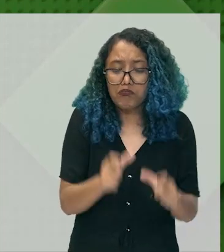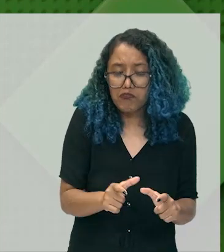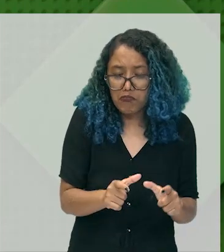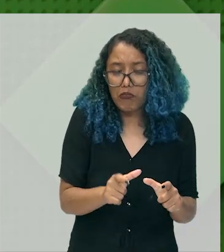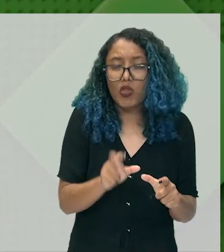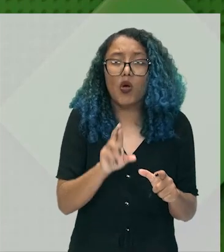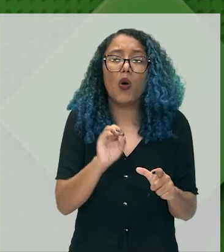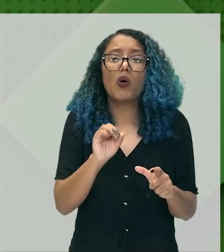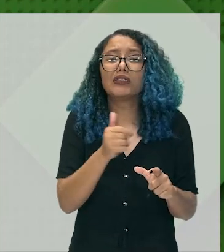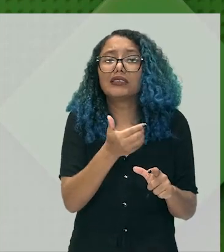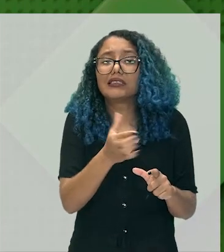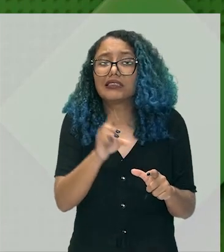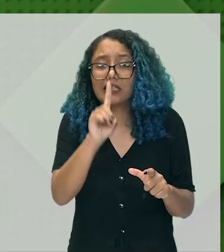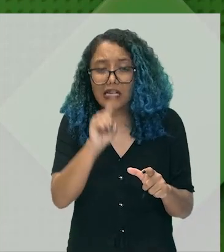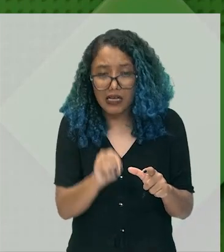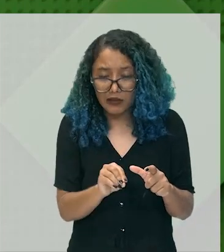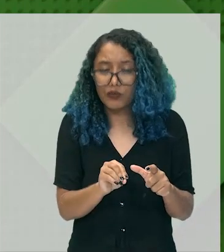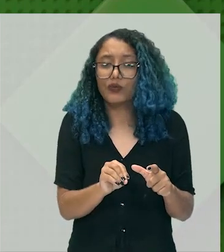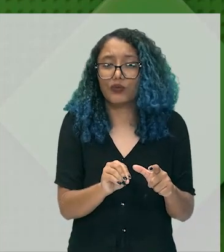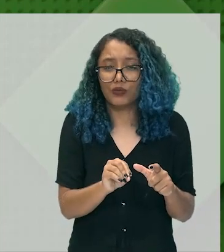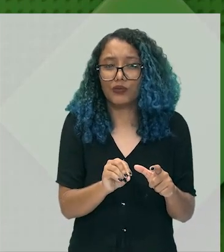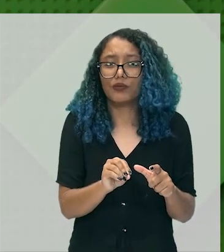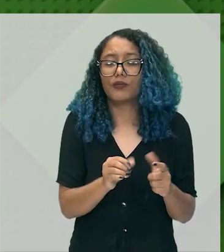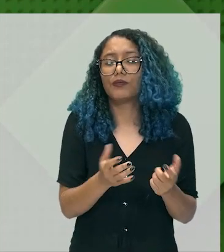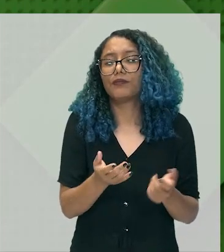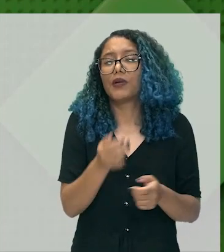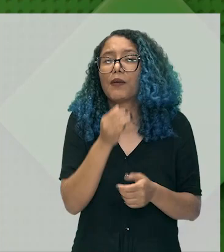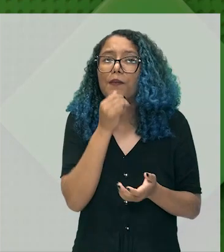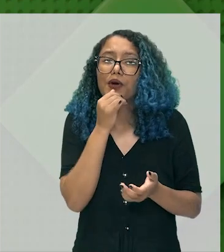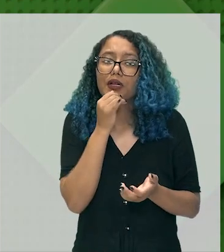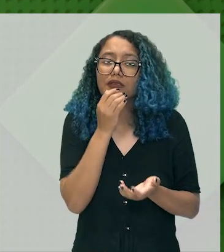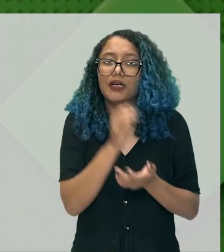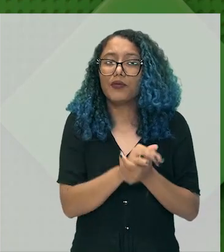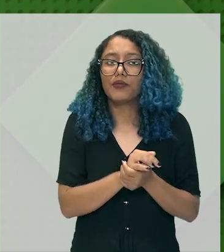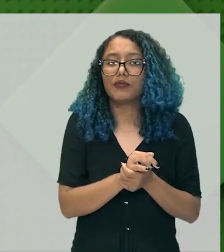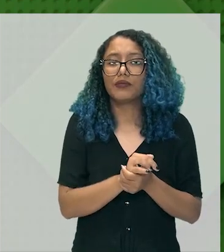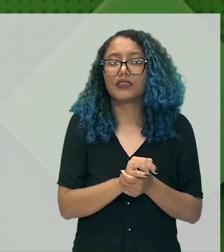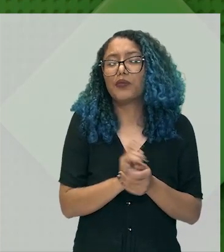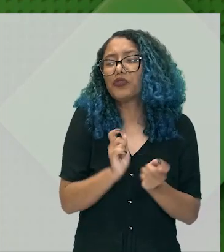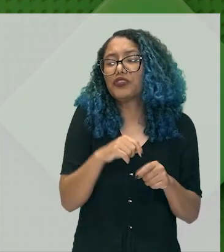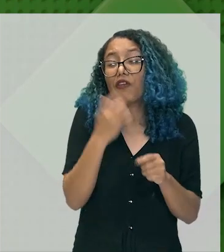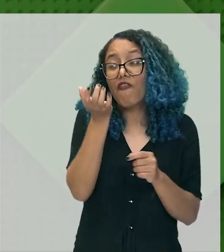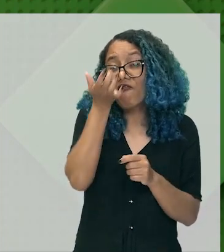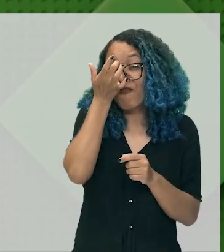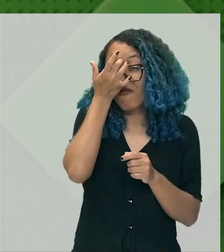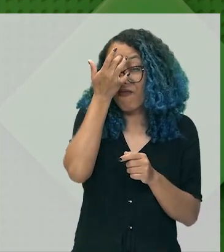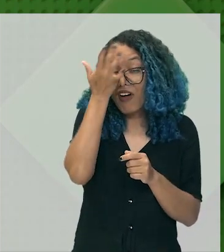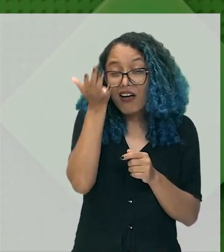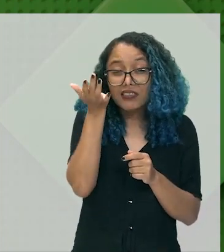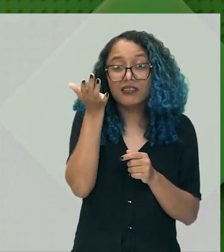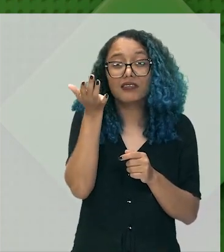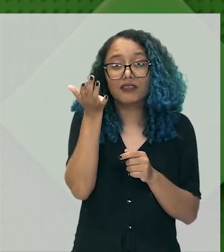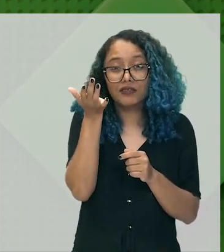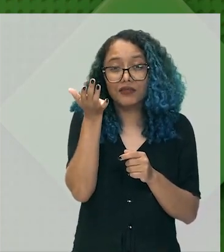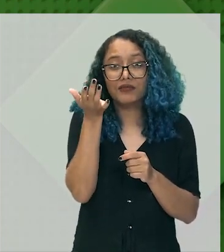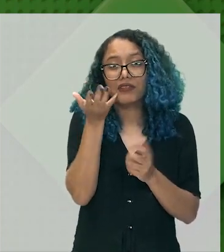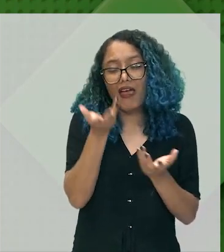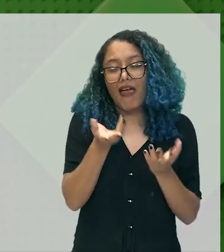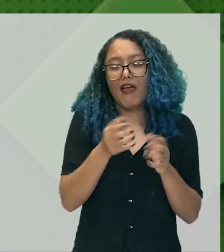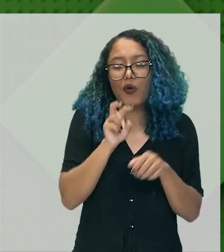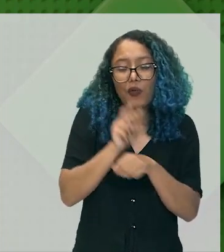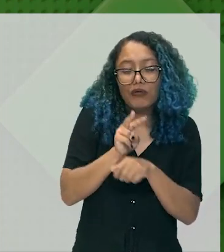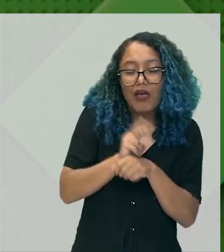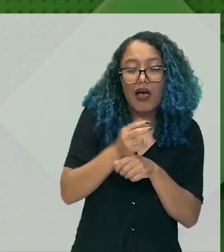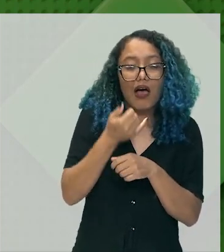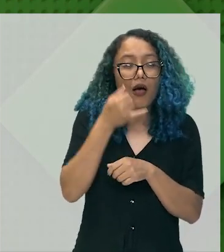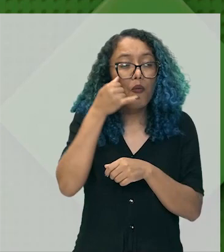utilizada para poder, digamos assim, facilitar o acesso à criação